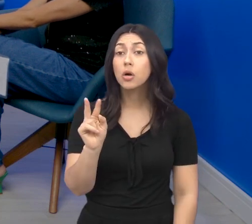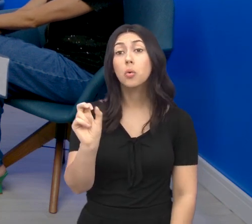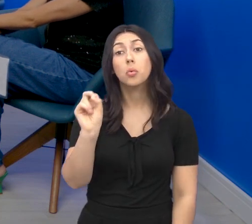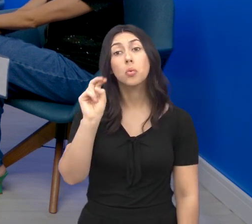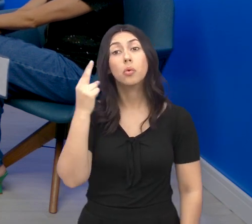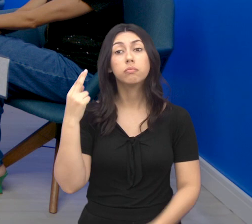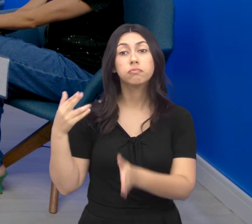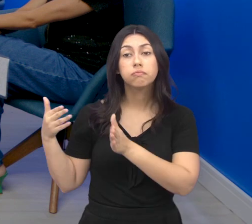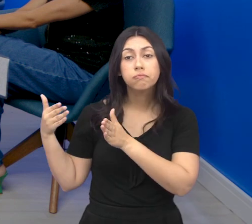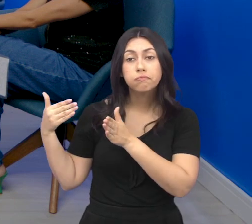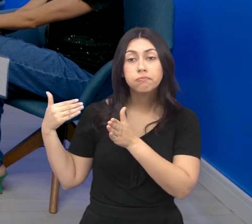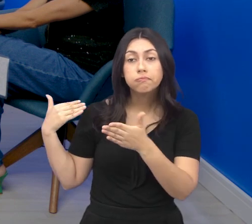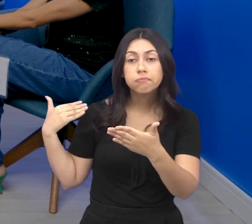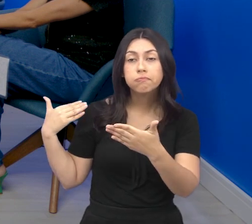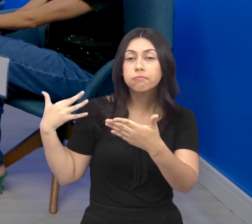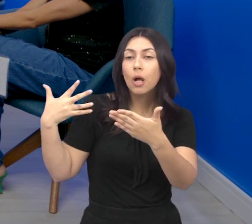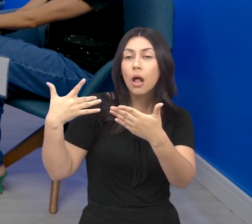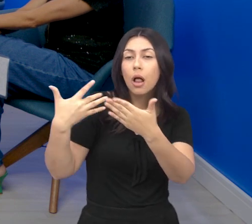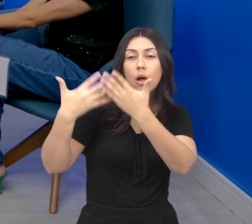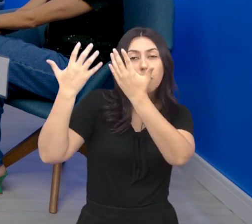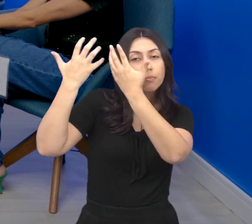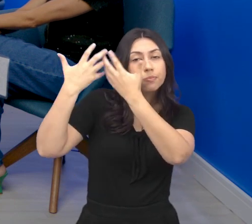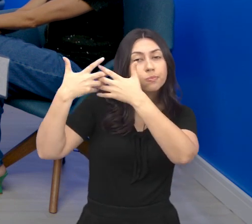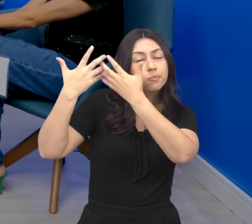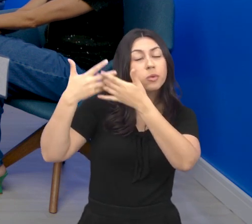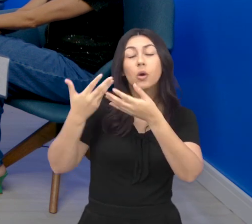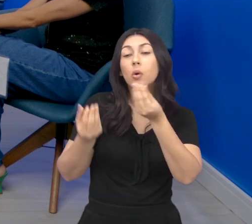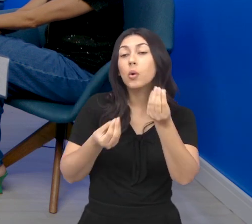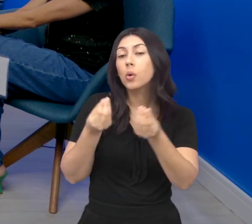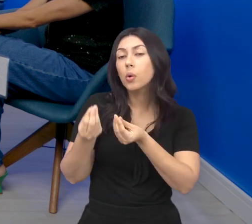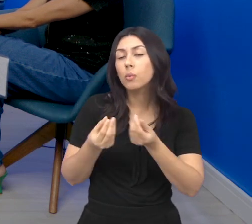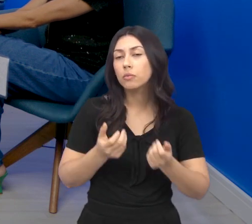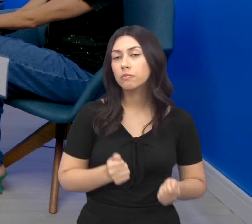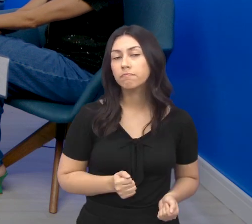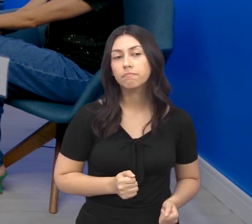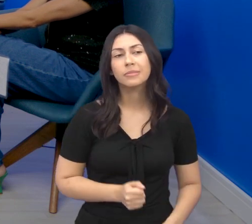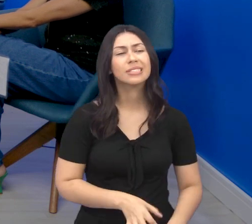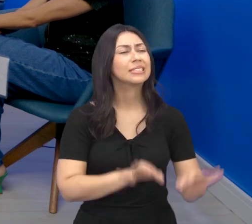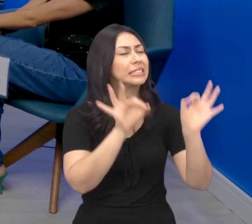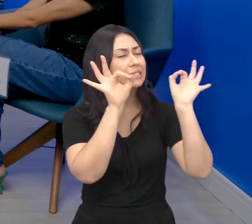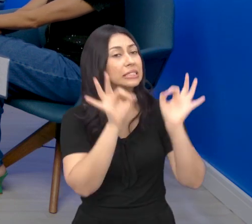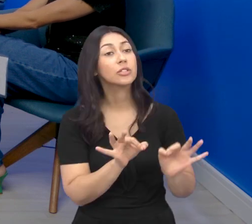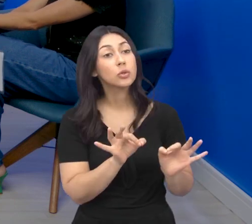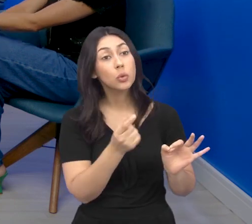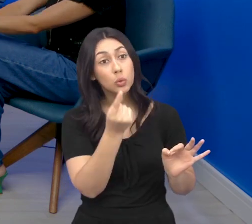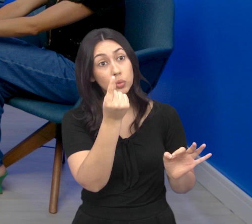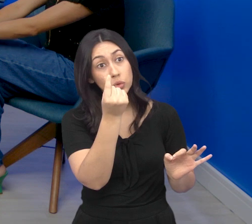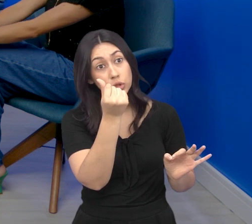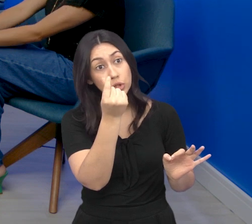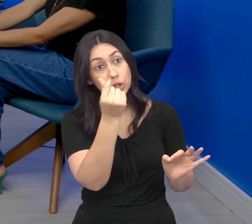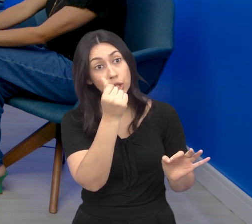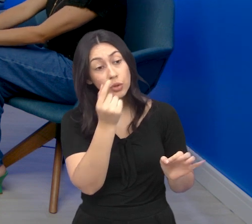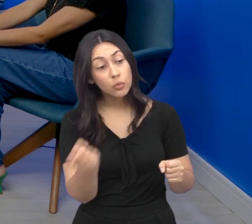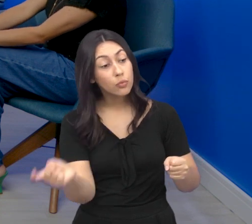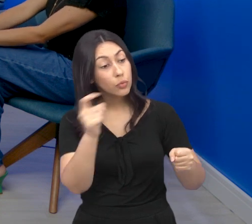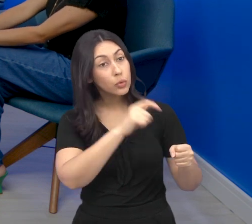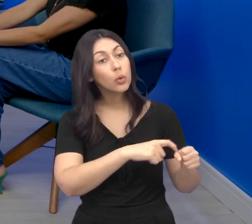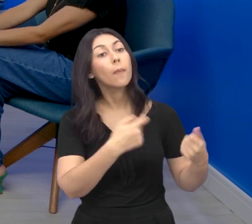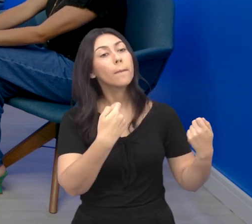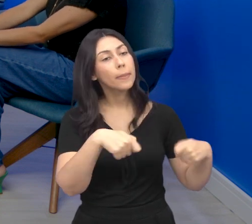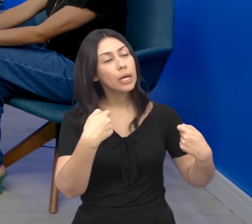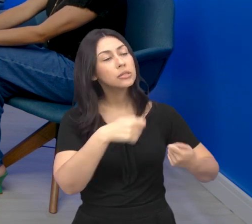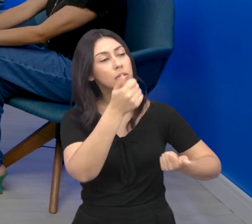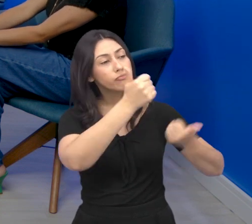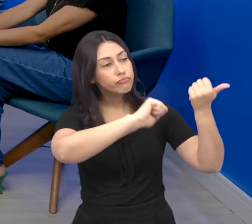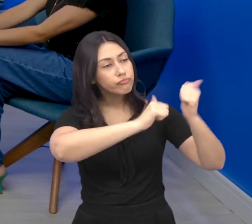ou o caminho desse raciocínio deve ir por outro lado? Com certeza esse valor deve ser avaliado